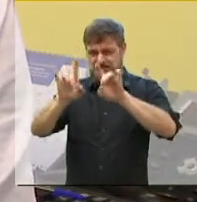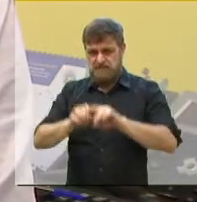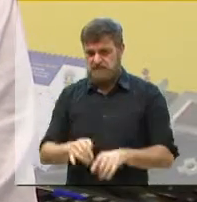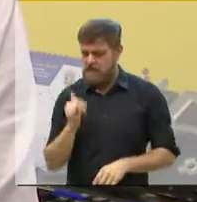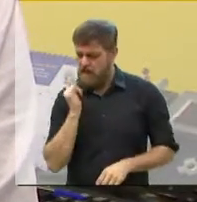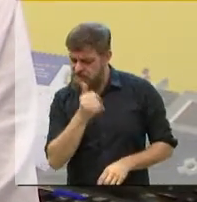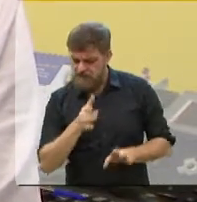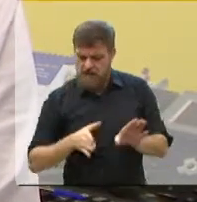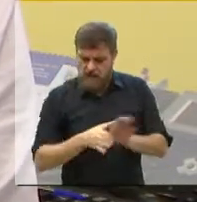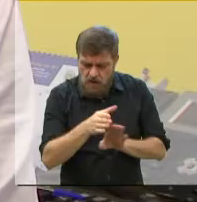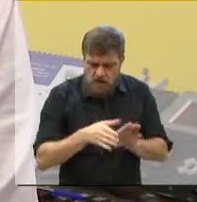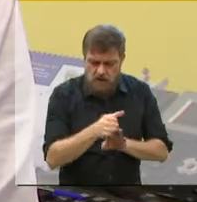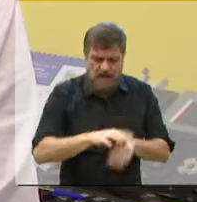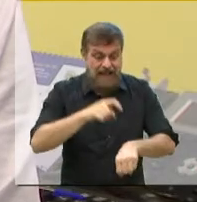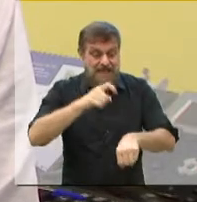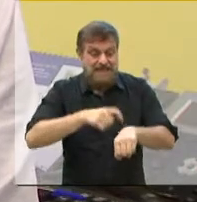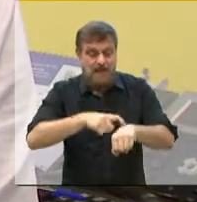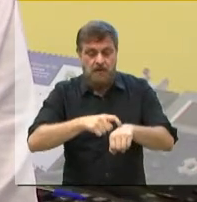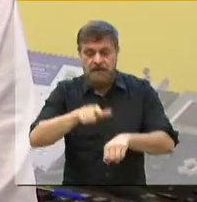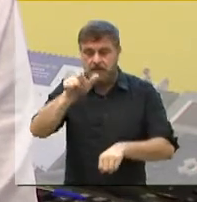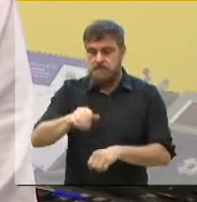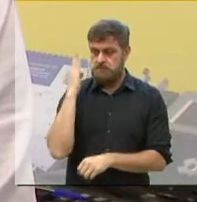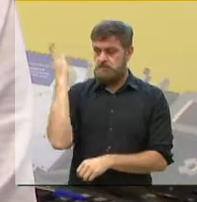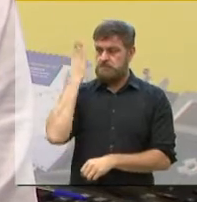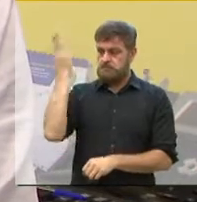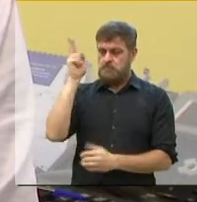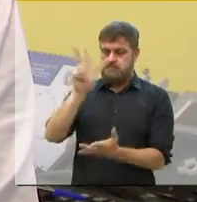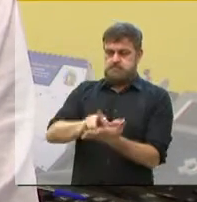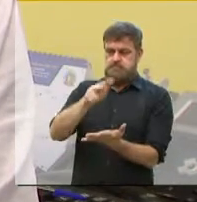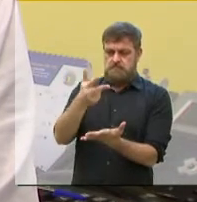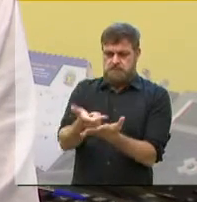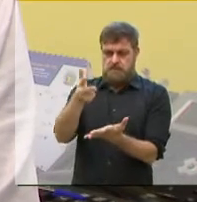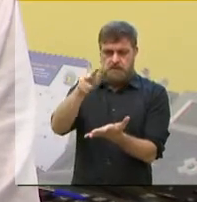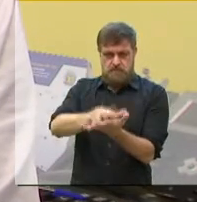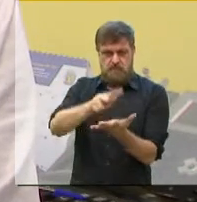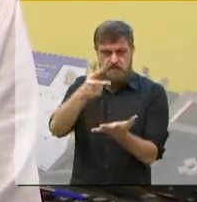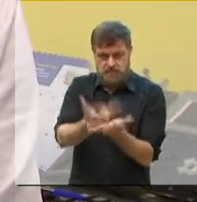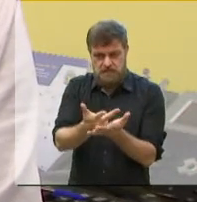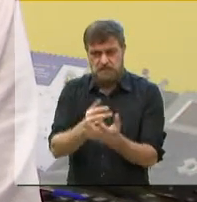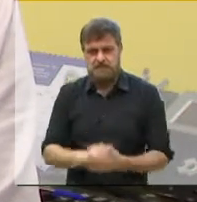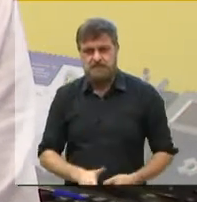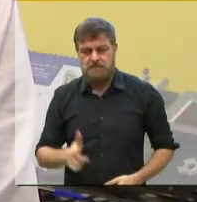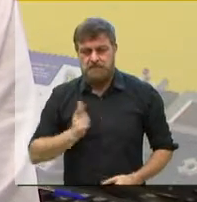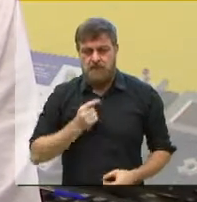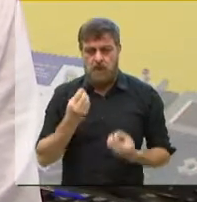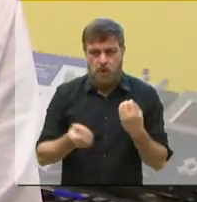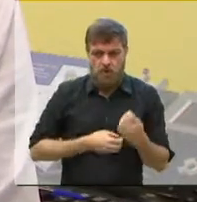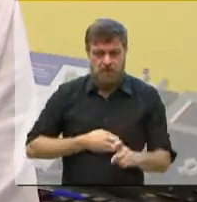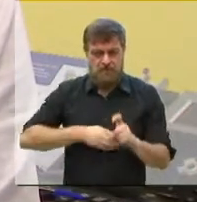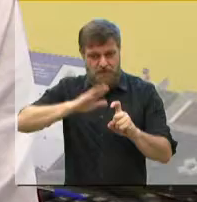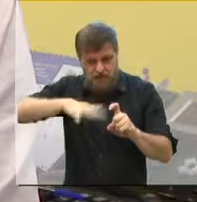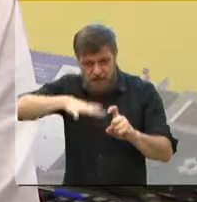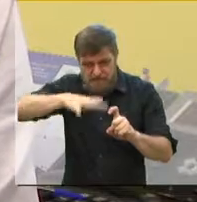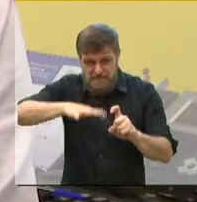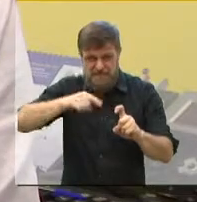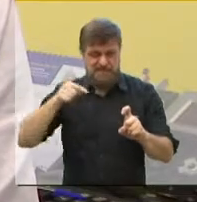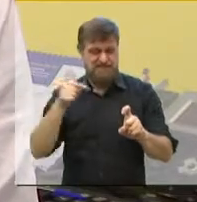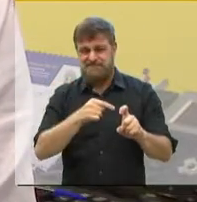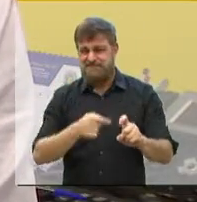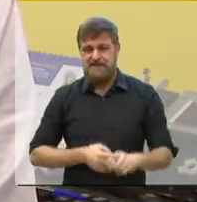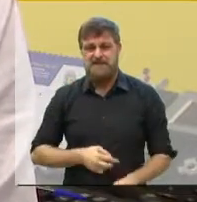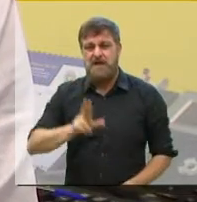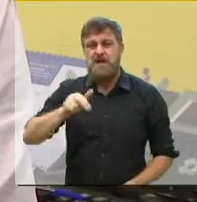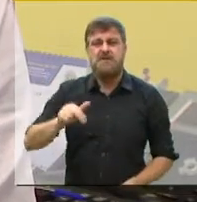que fazer, que uma pessoa está tendo uma convulsão. É mito, para vocês que nos assistem,